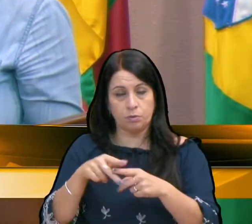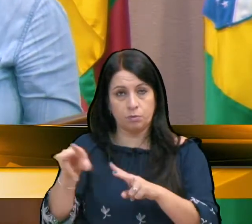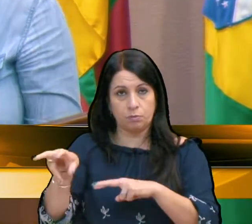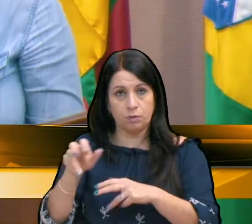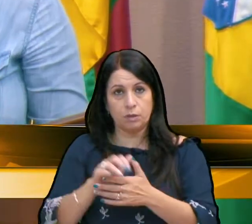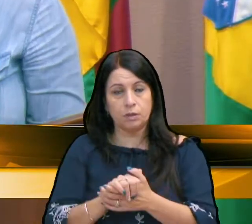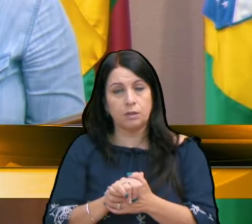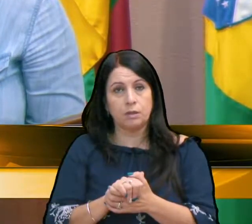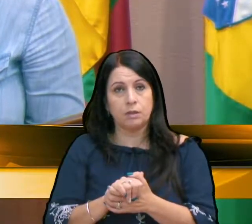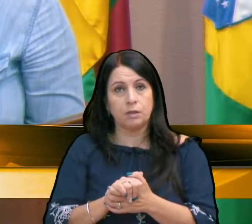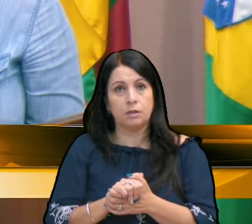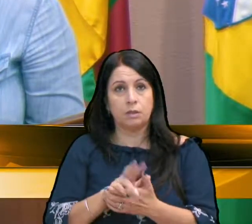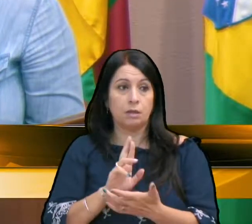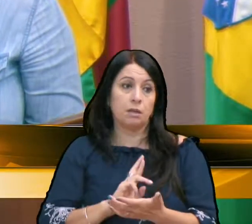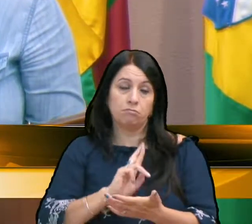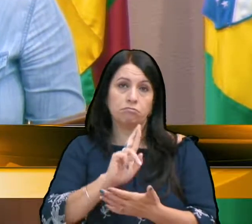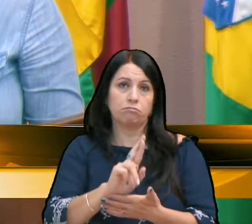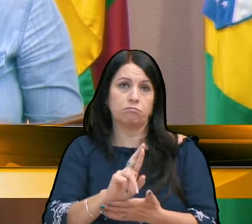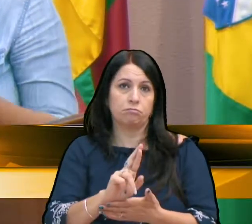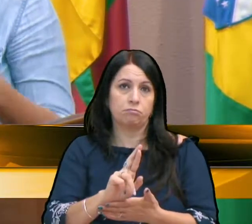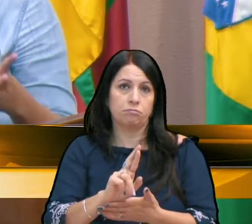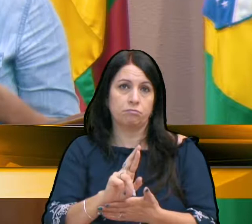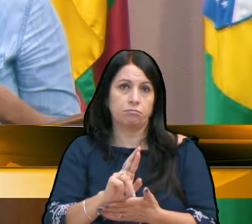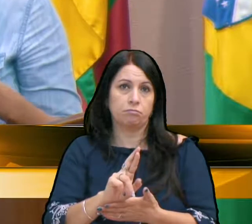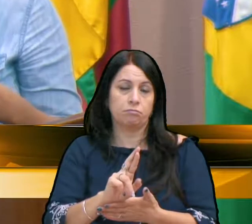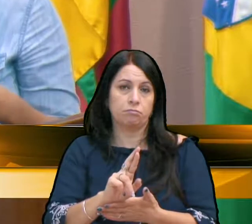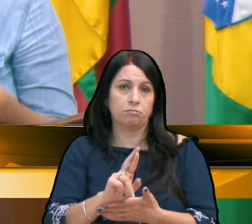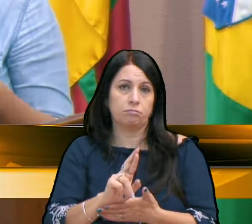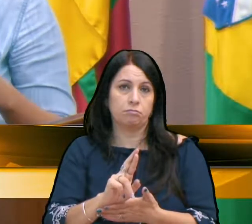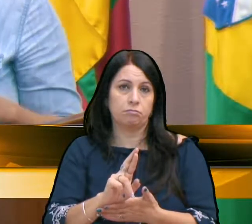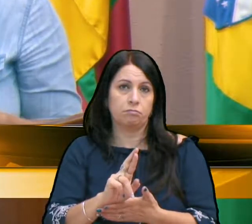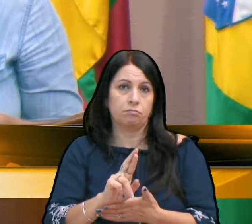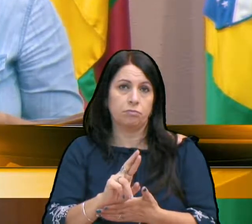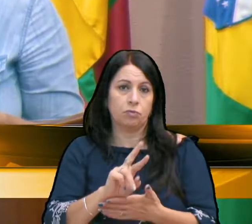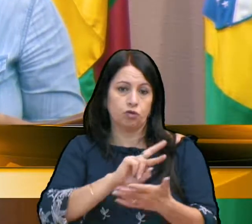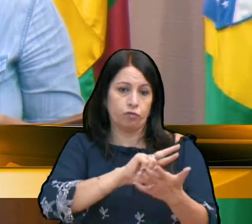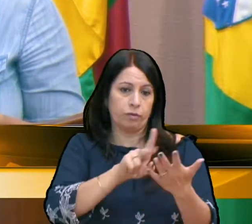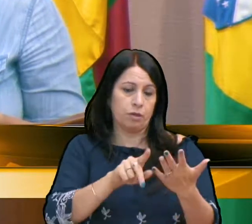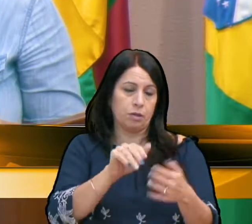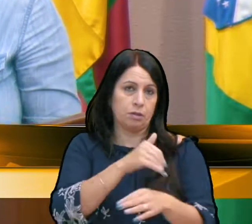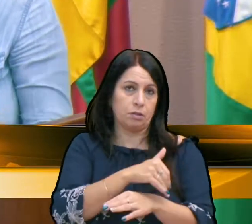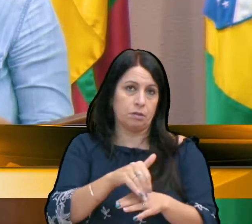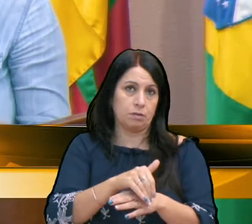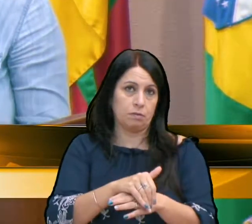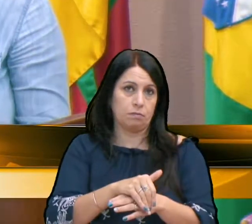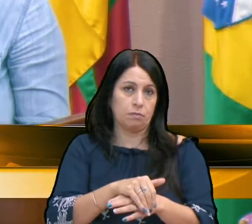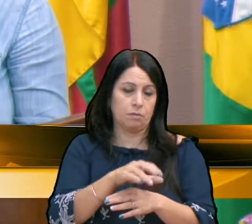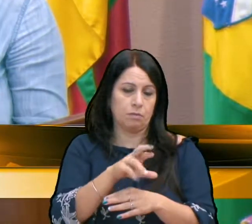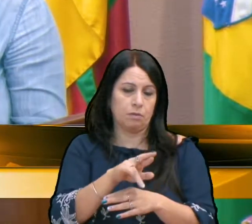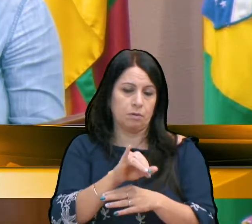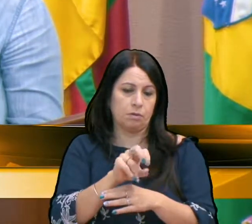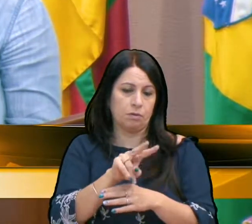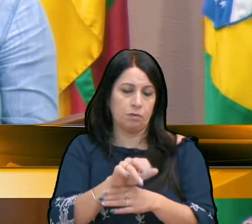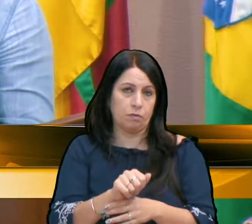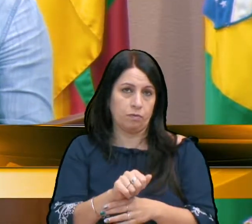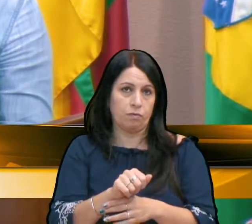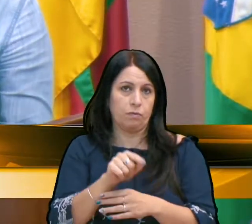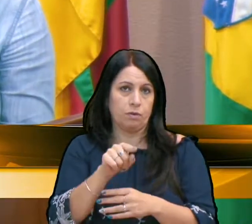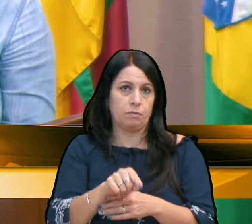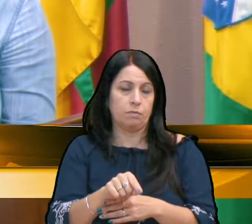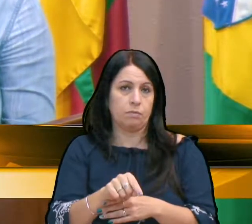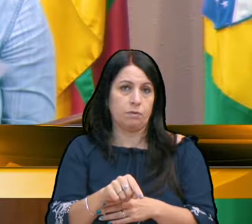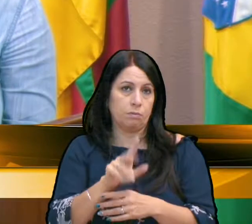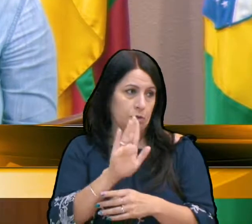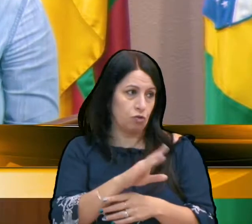interior. E aqui vem, né, a citação aqui de várias estradas, né, em Criúva. Aí depois eu posso